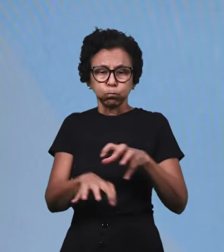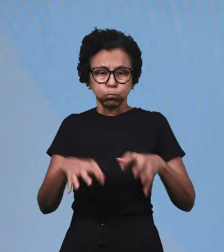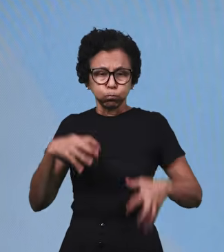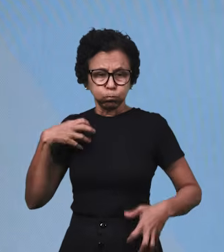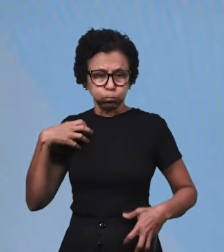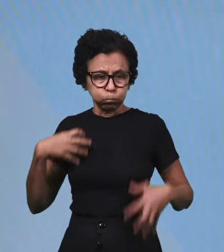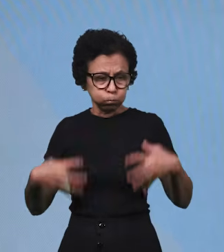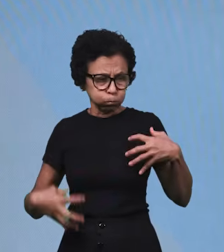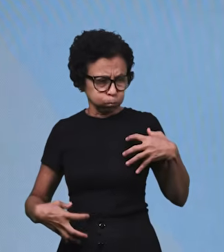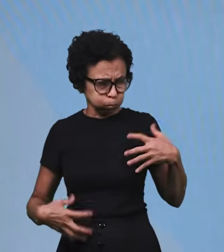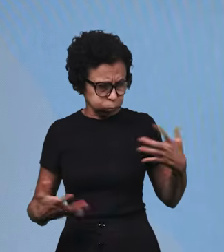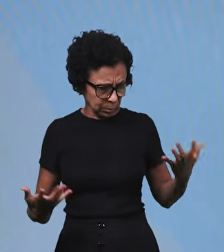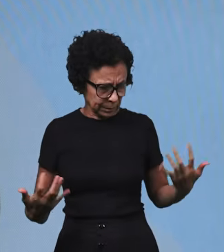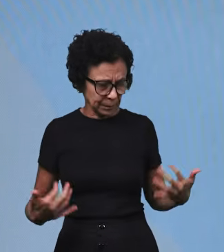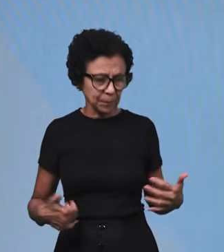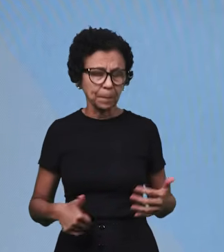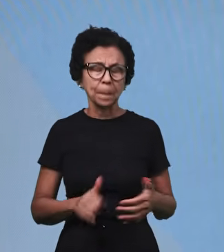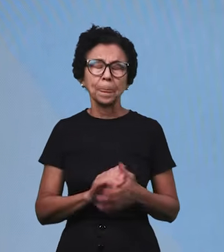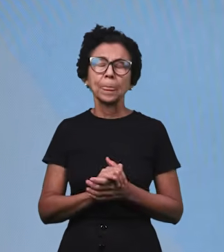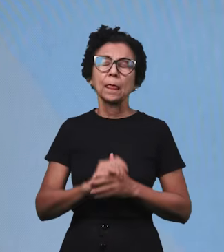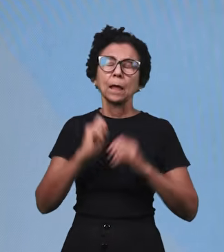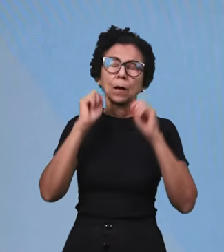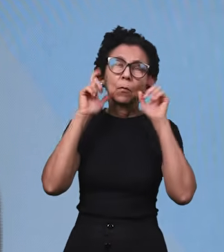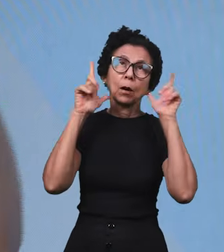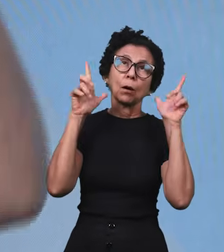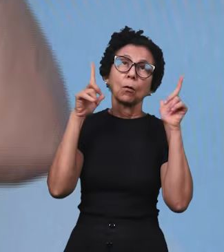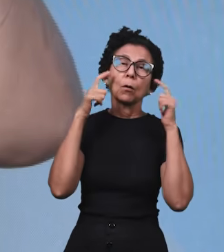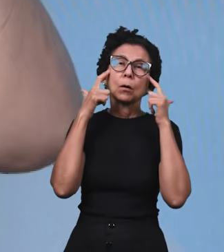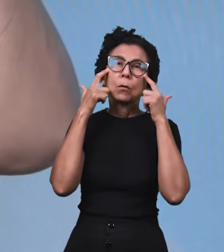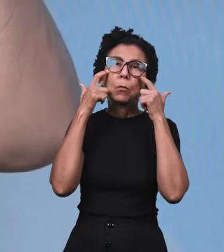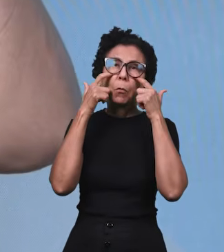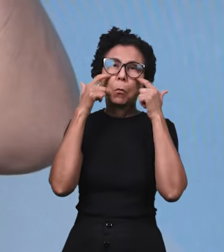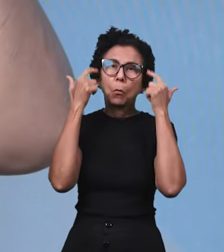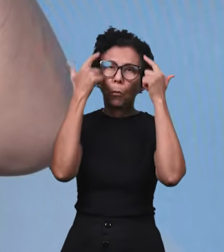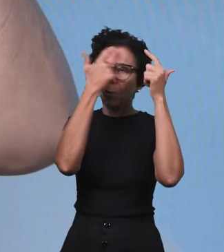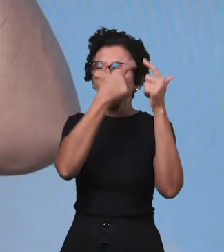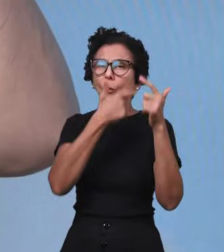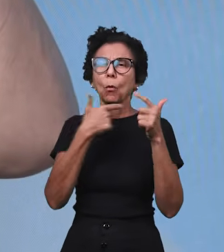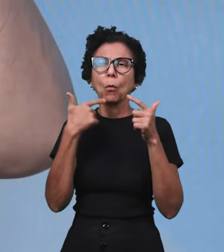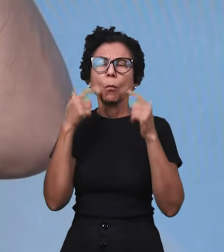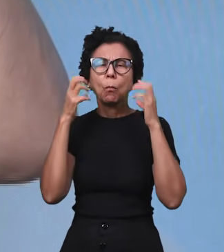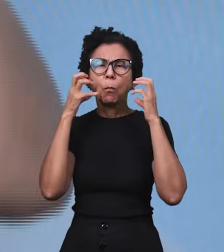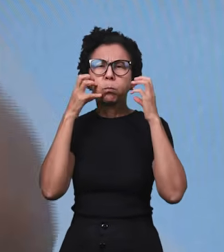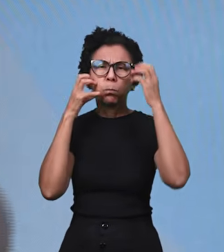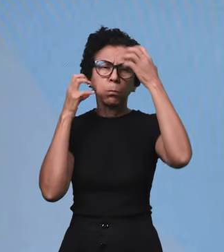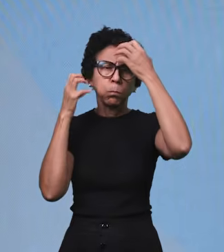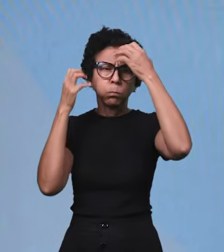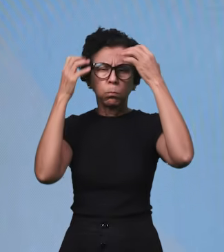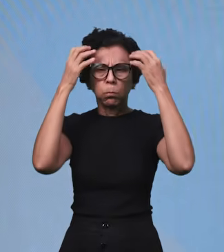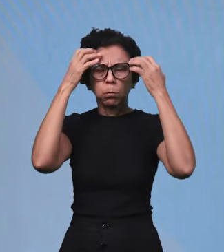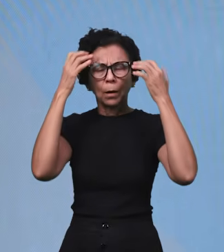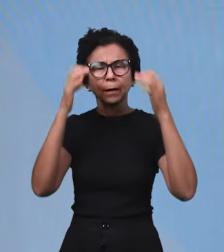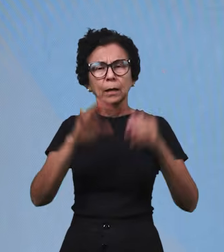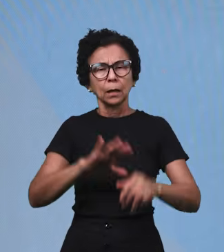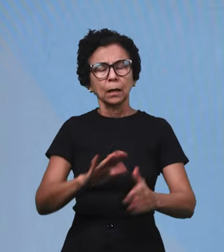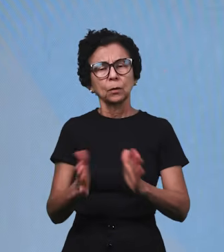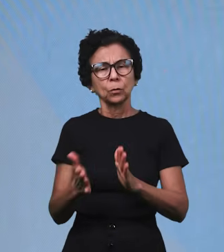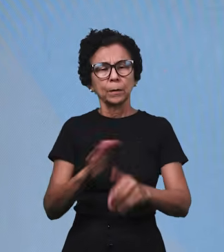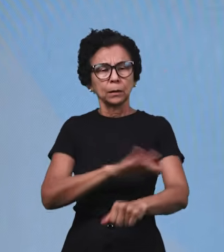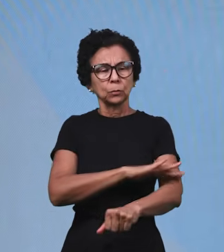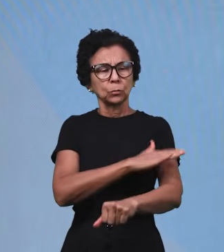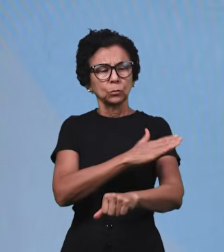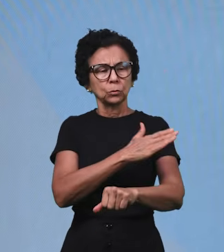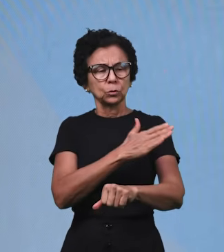que geralmente ele observa como? De manhã ele acorda com o olhinho todo inchado, o rostinho inchado, e quando vai passando ao longo